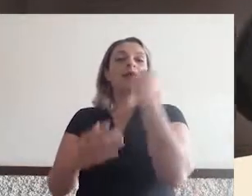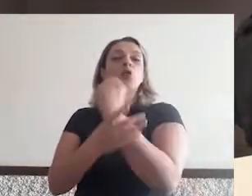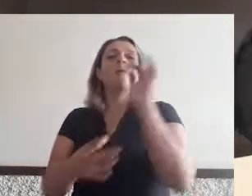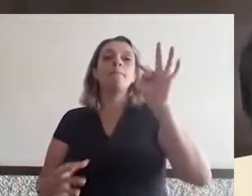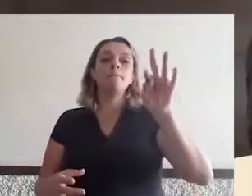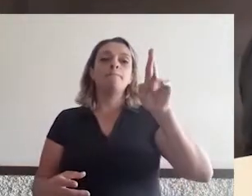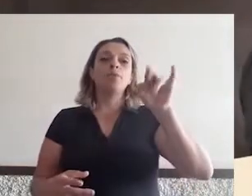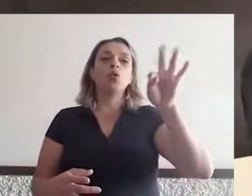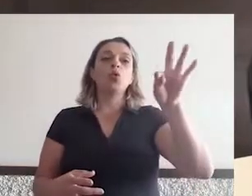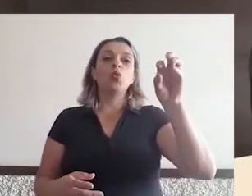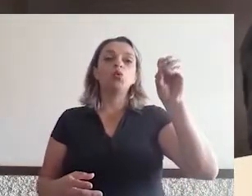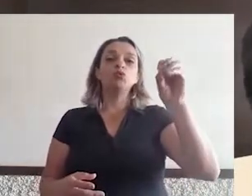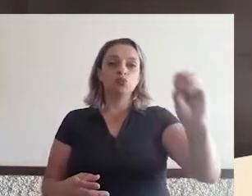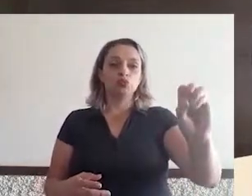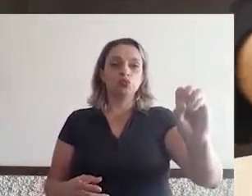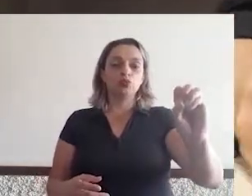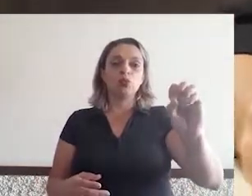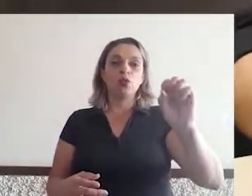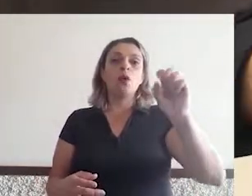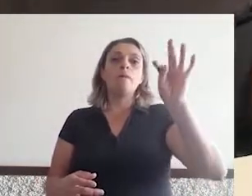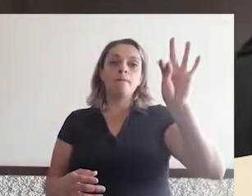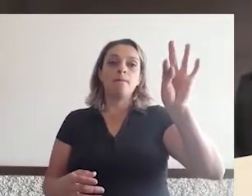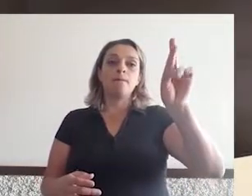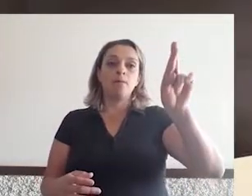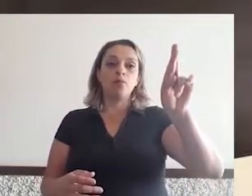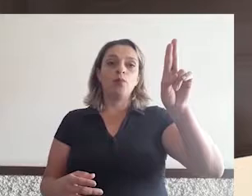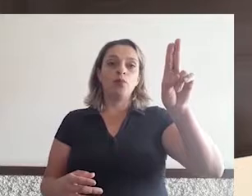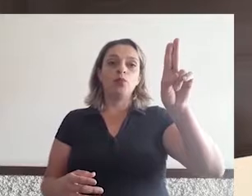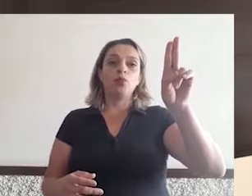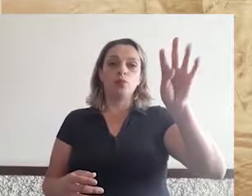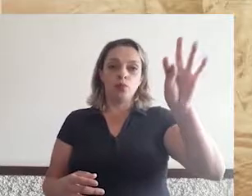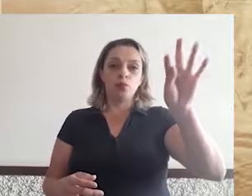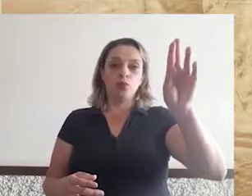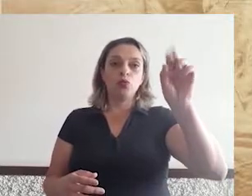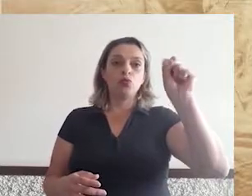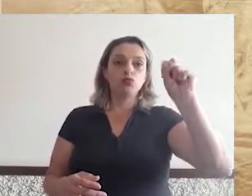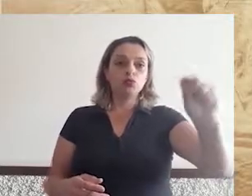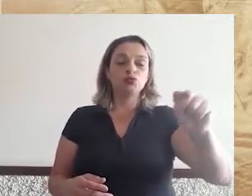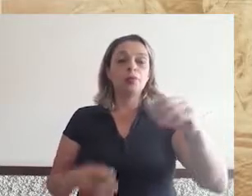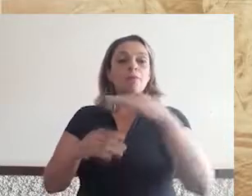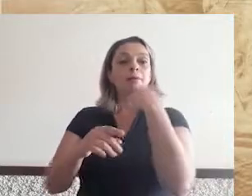conspiração leva à montagem do segundo triunvirato.